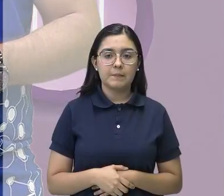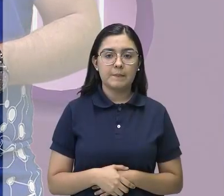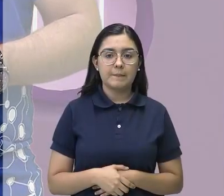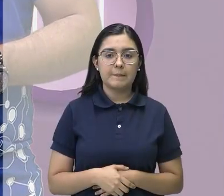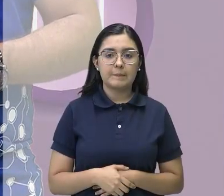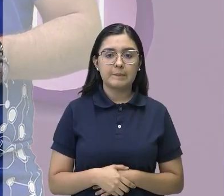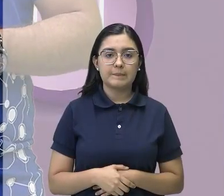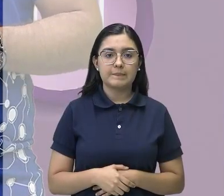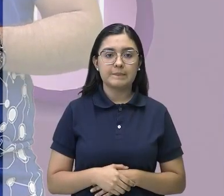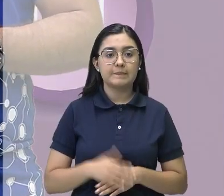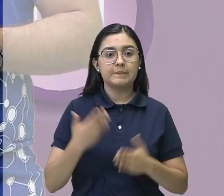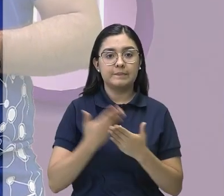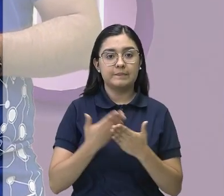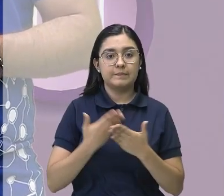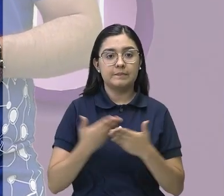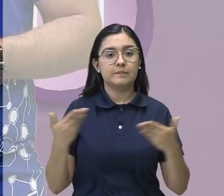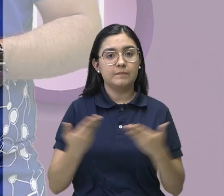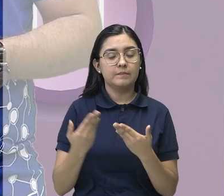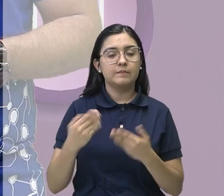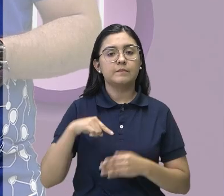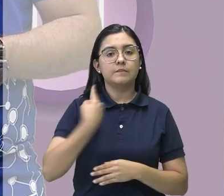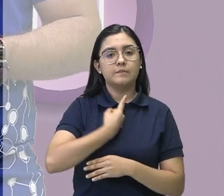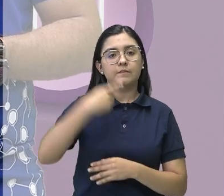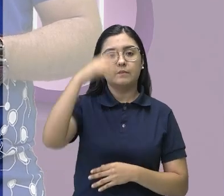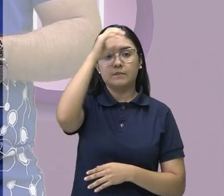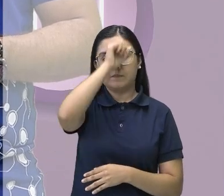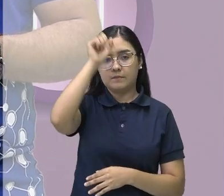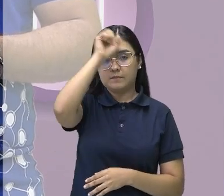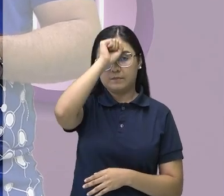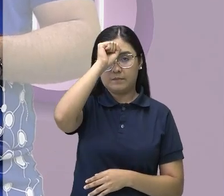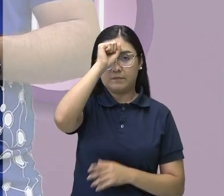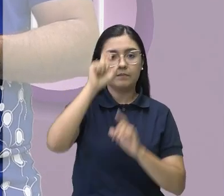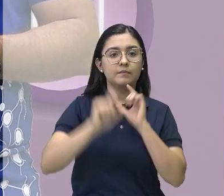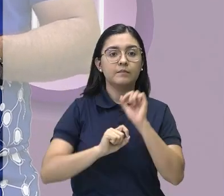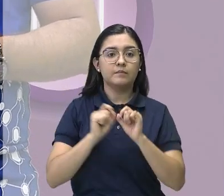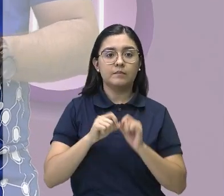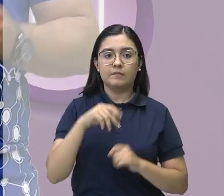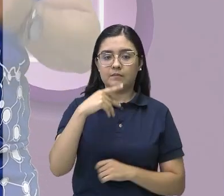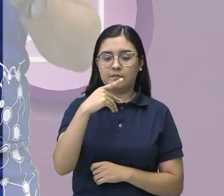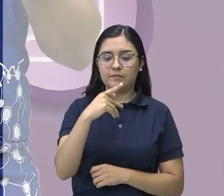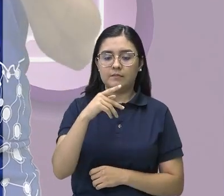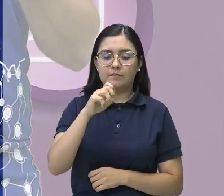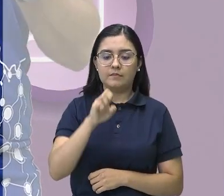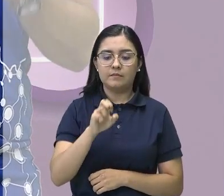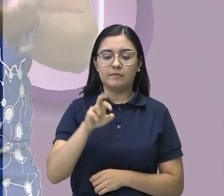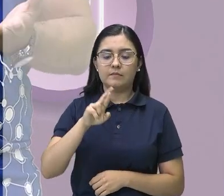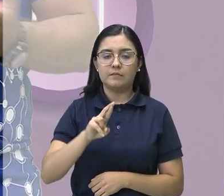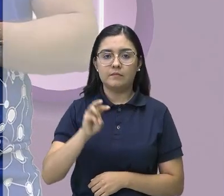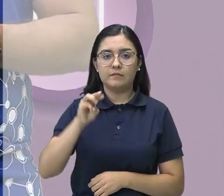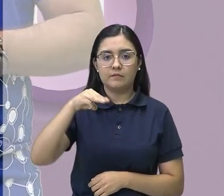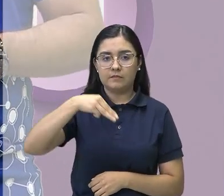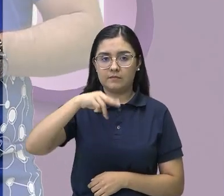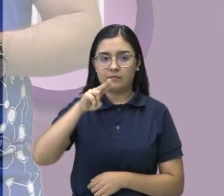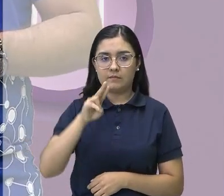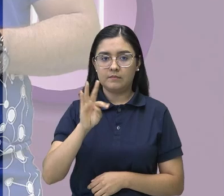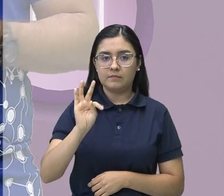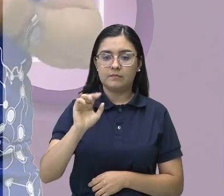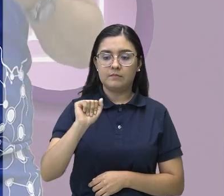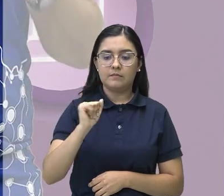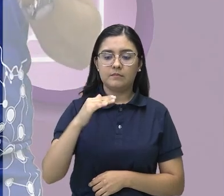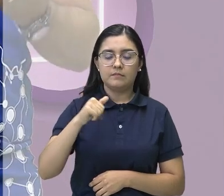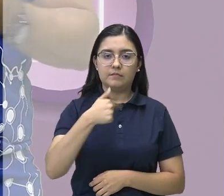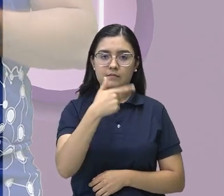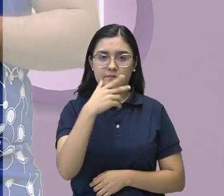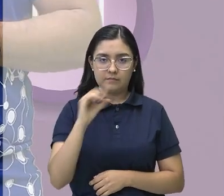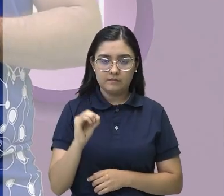E nessa aula, nós vamos aprender sobre permutação. Vamos aí entender o que é uma permutação e